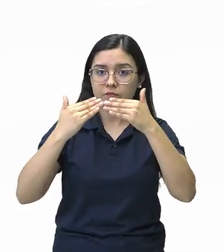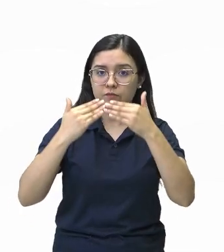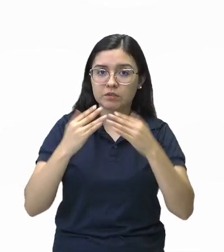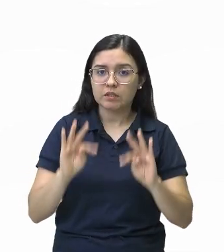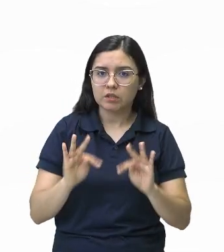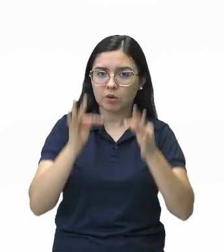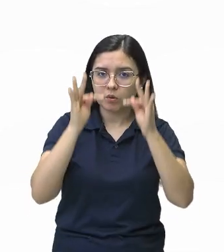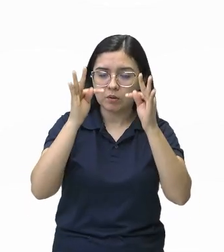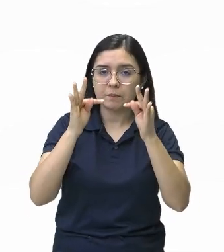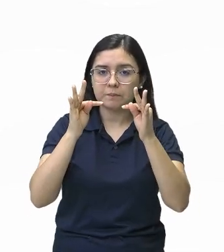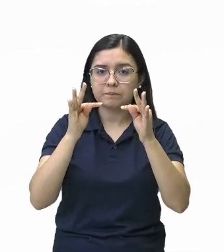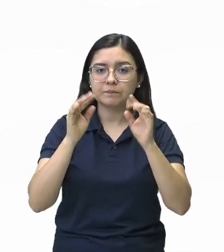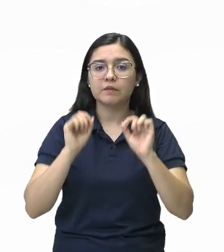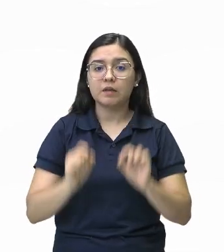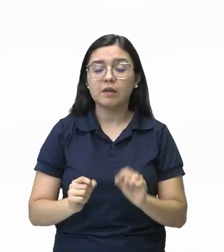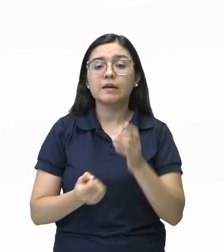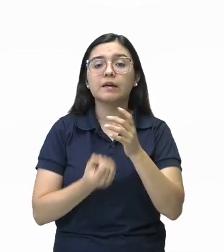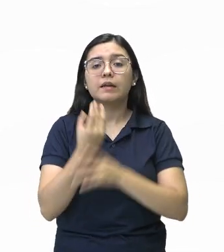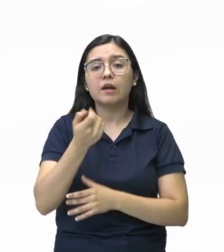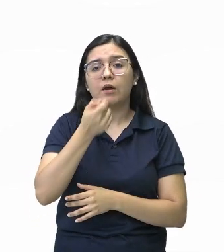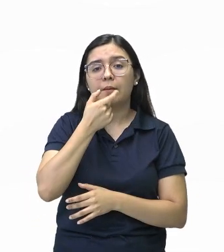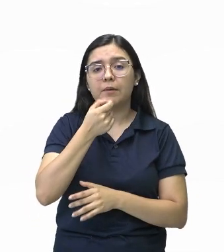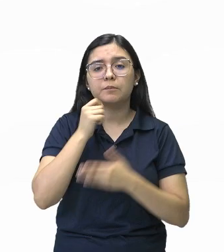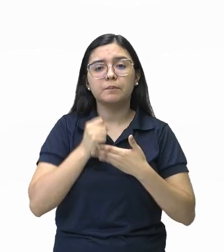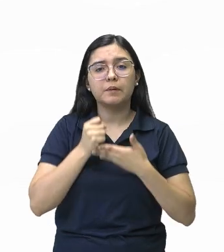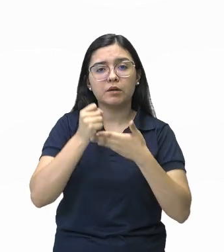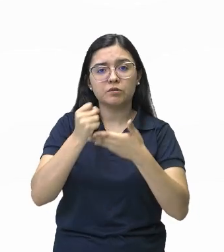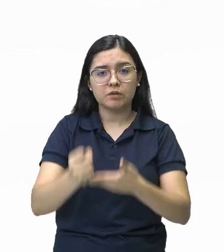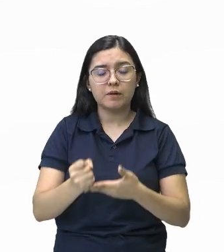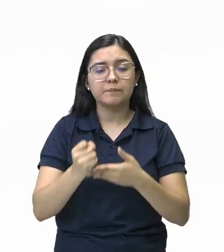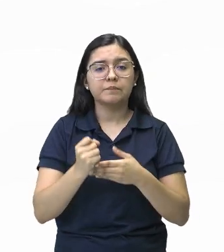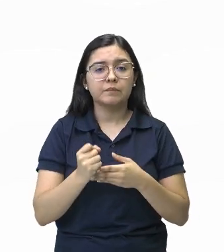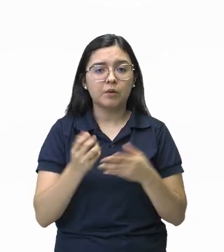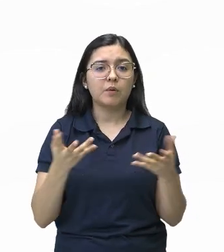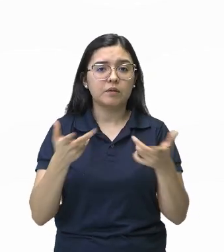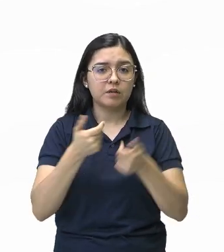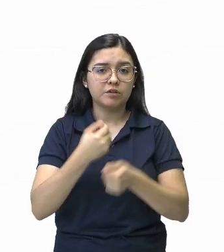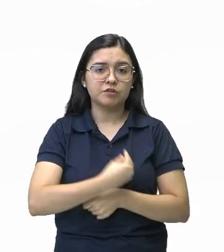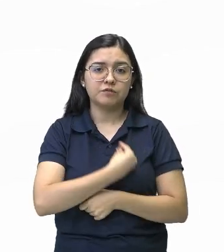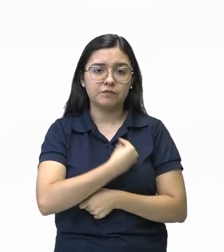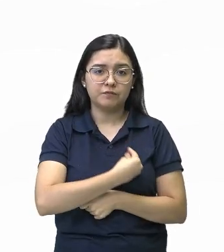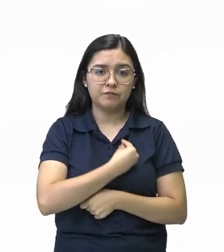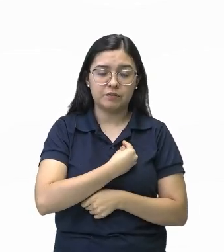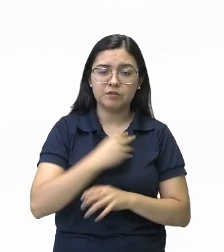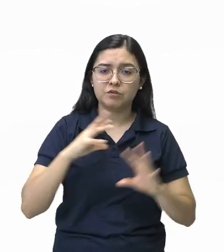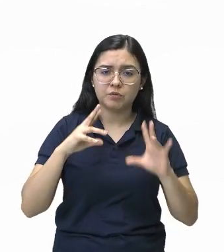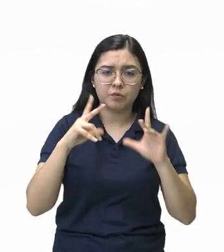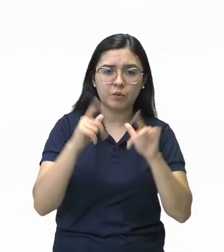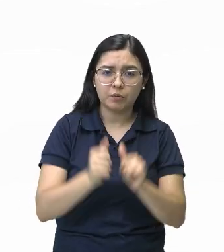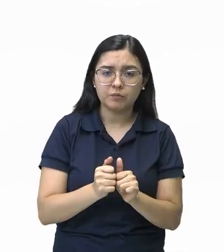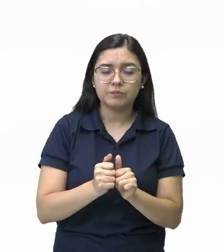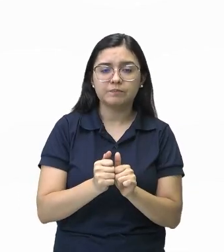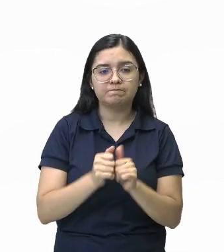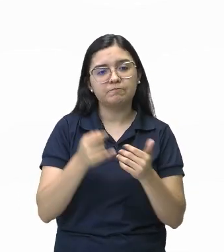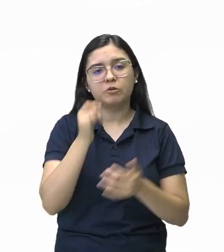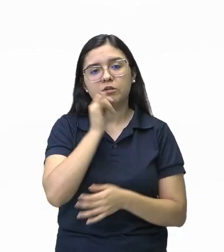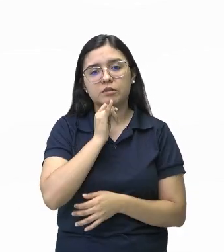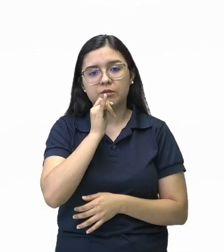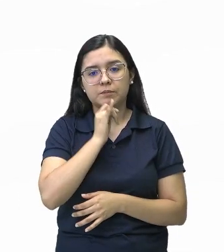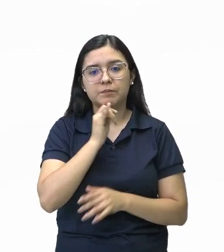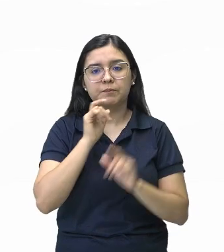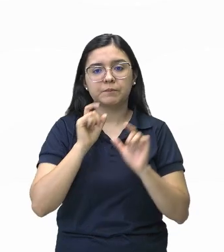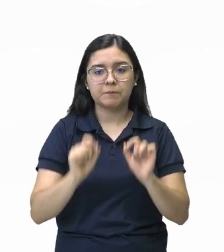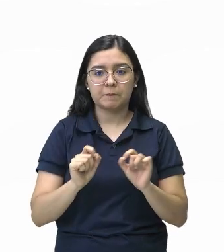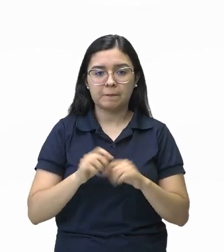tecnologia para ajudar a melhorar a qualidade de vida de todo ser vivo, né? No que diz respeito aqui, o nosso exemplo, a